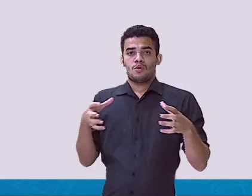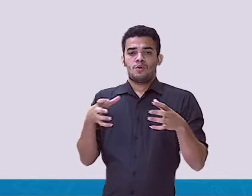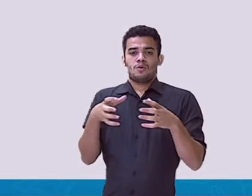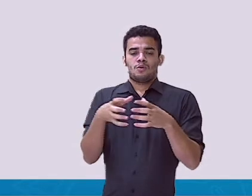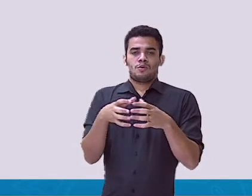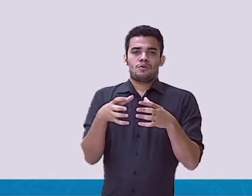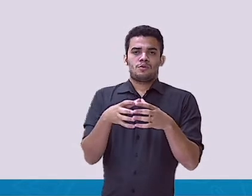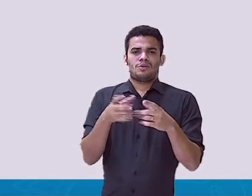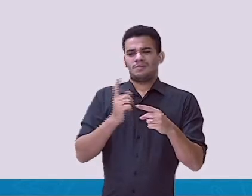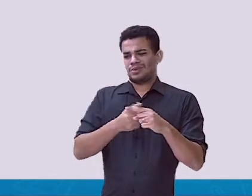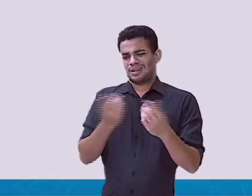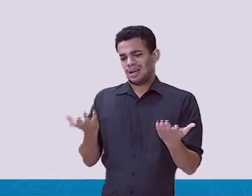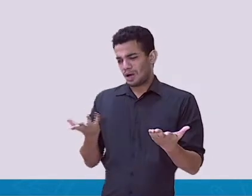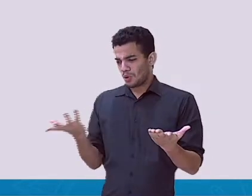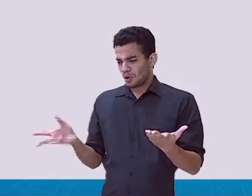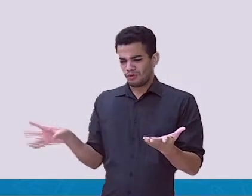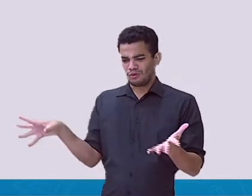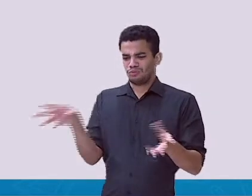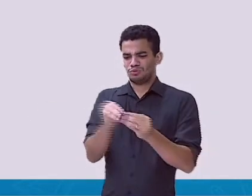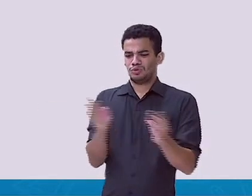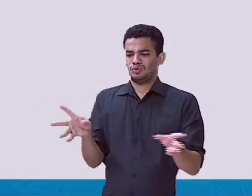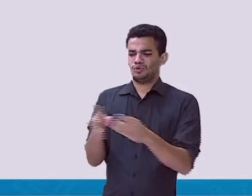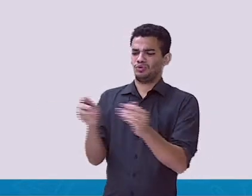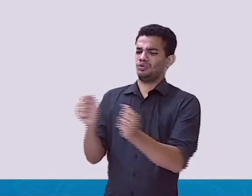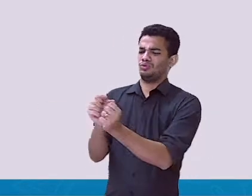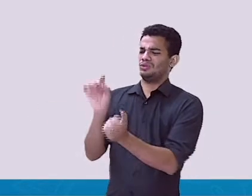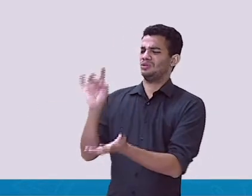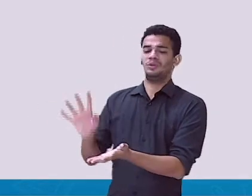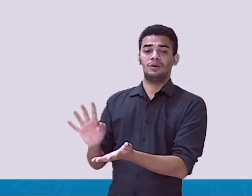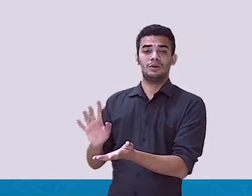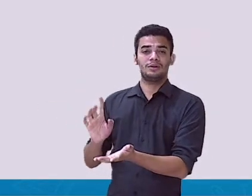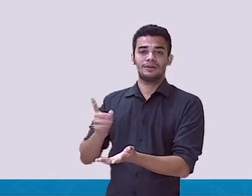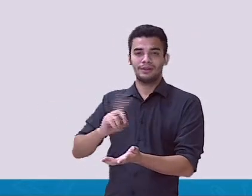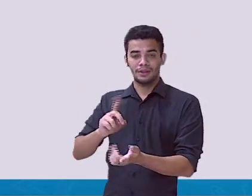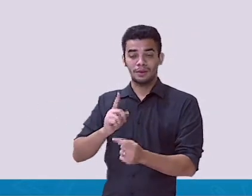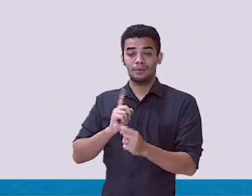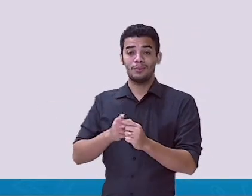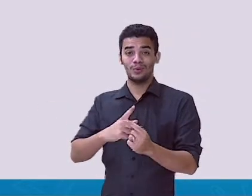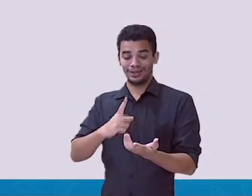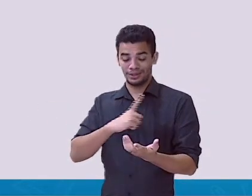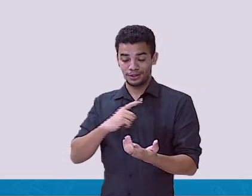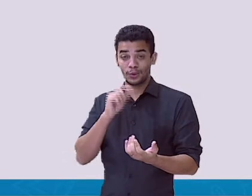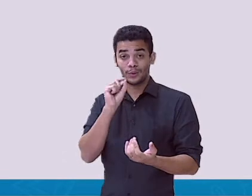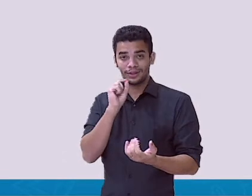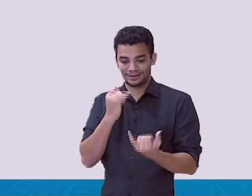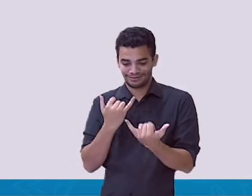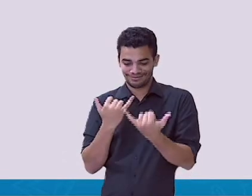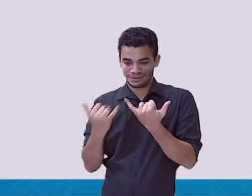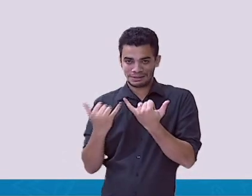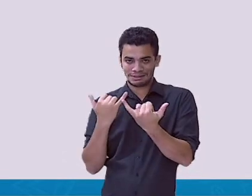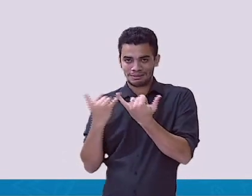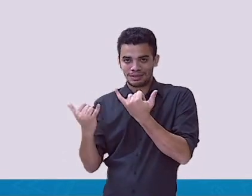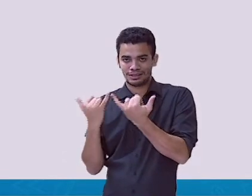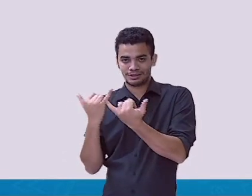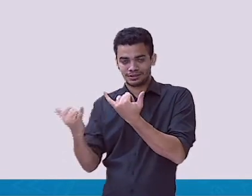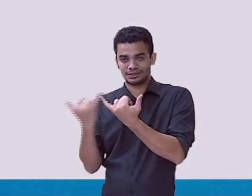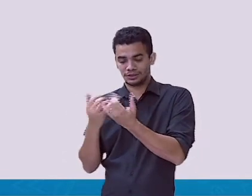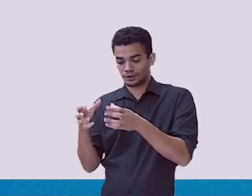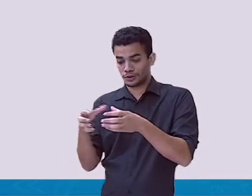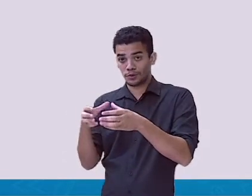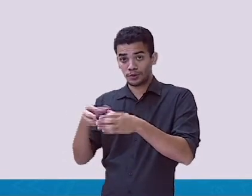por, só vamos colocar junto. Não. Lembra que nós falamos que cada grupo